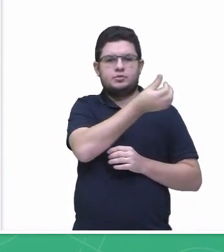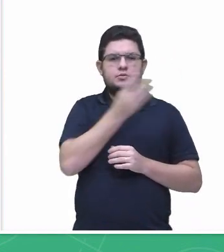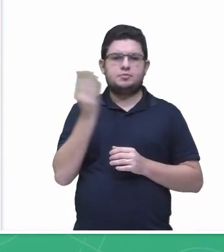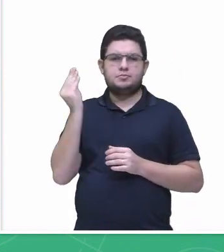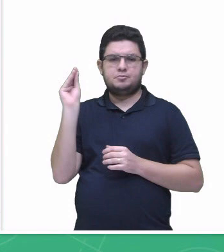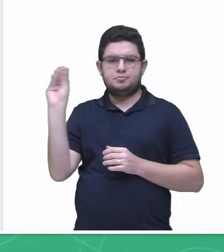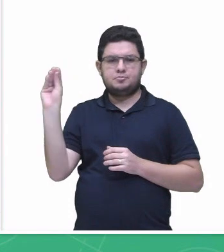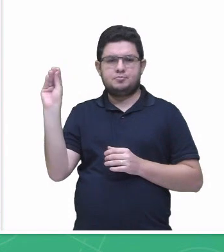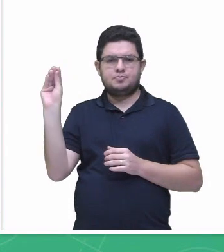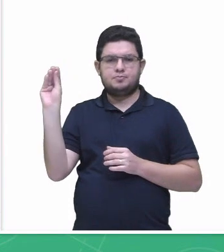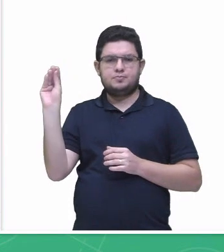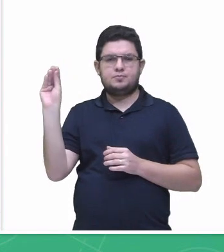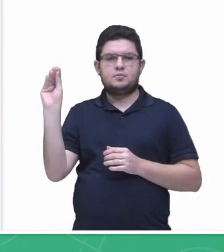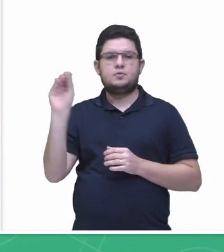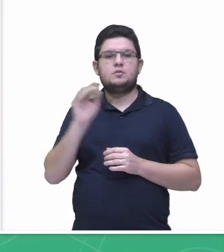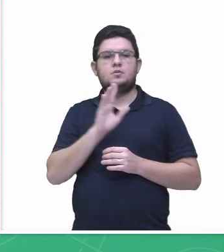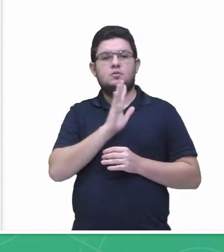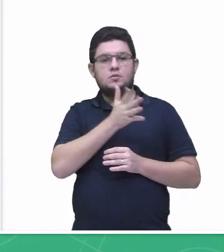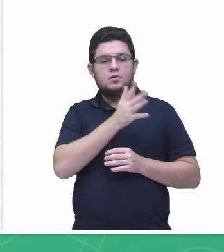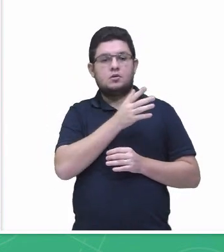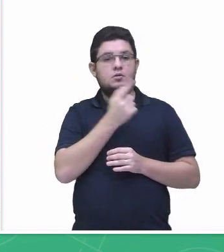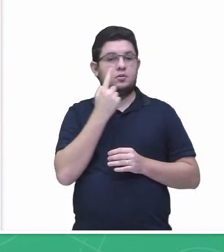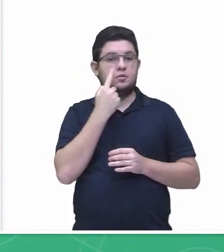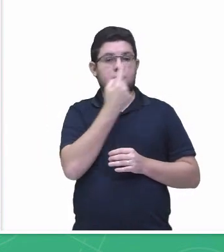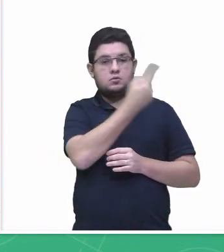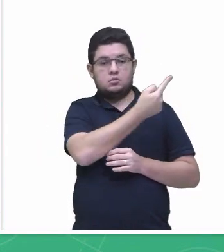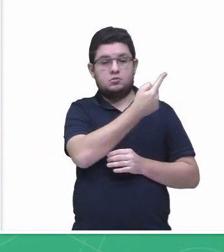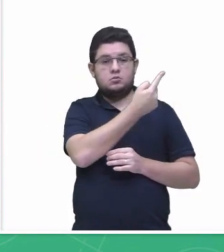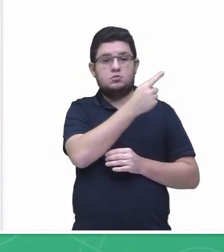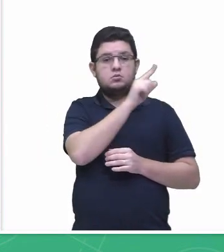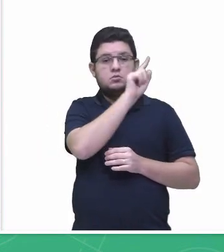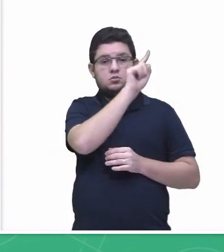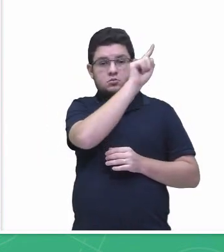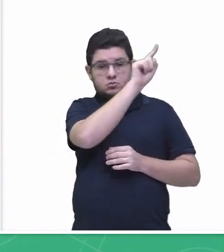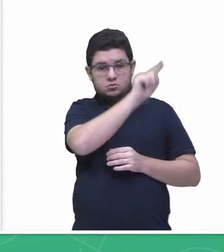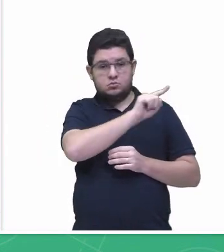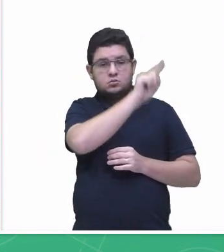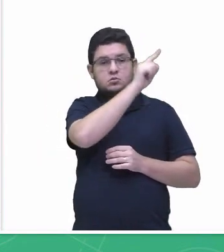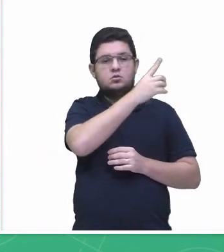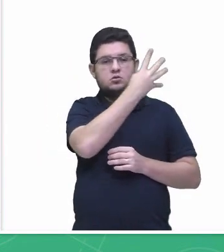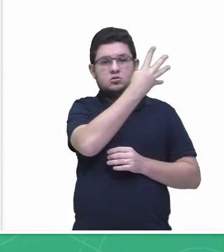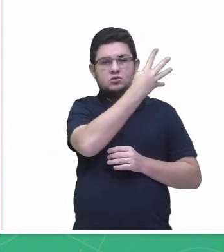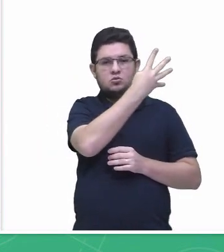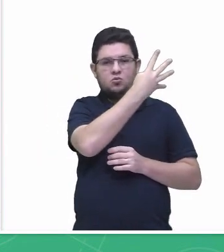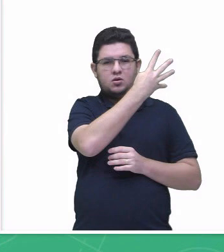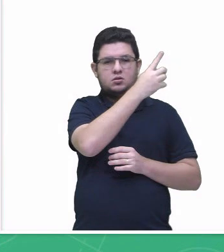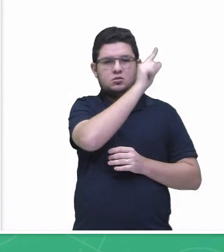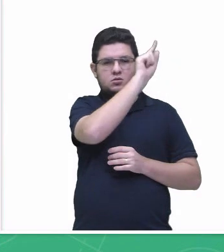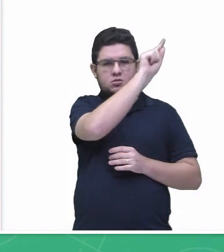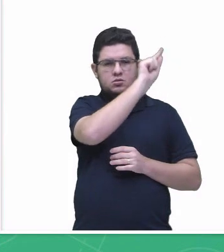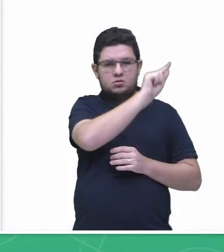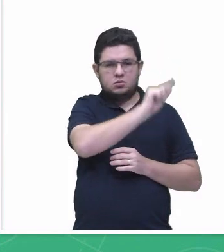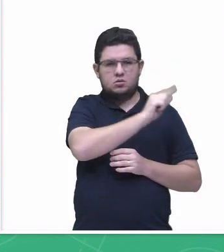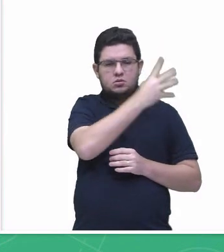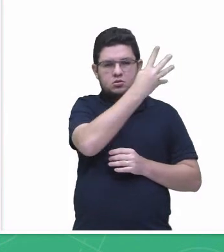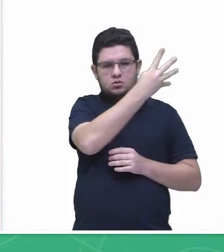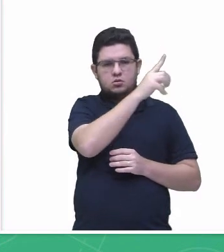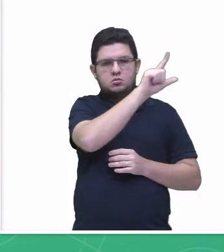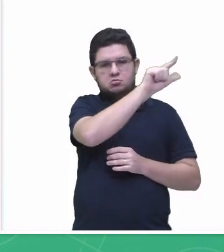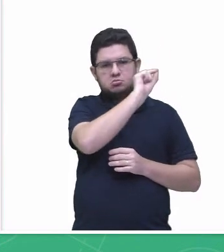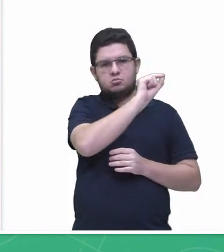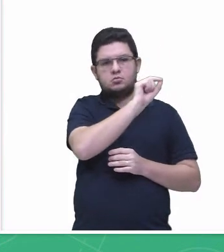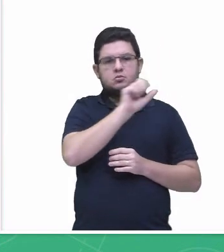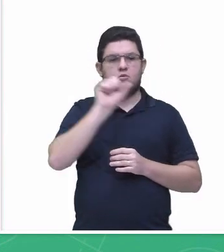para escolhermos o terceiro algarismo, eu tenho que escolher um dentro de 4 disponíveis. Aqui vou escolher o